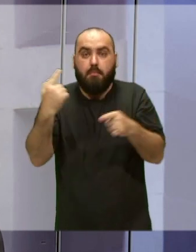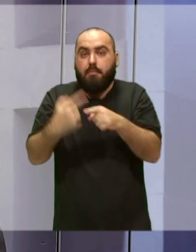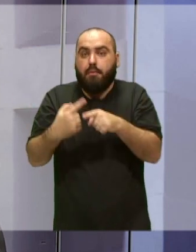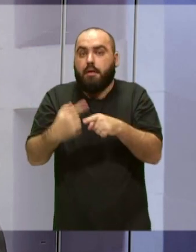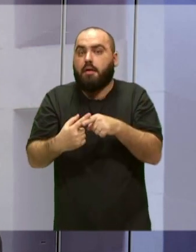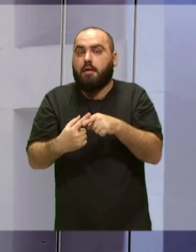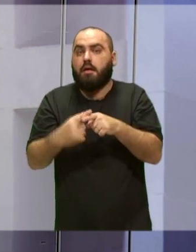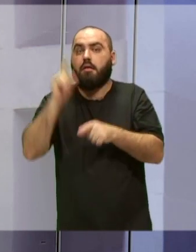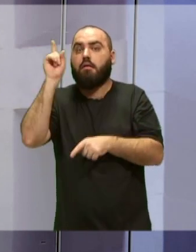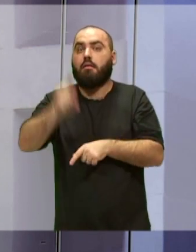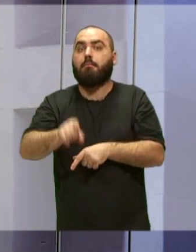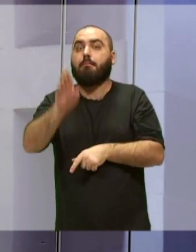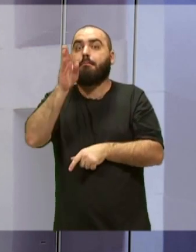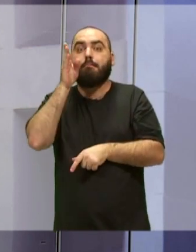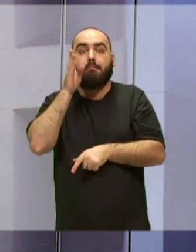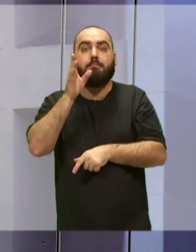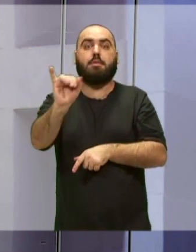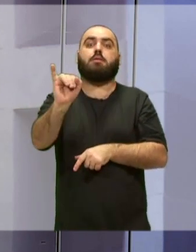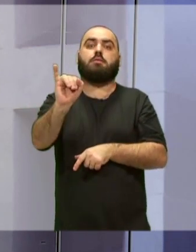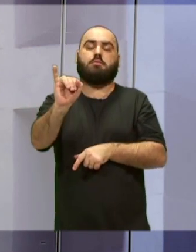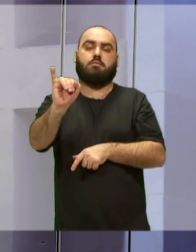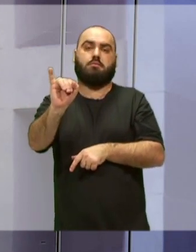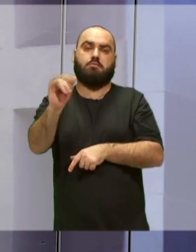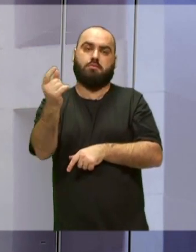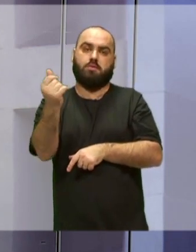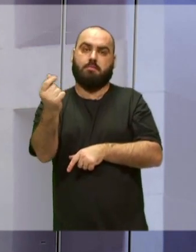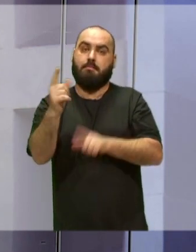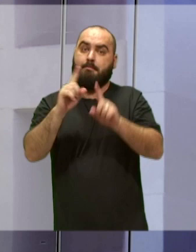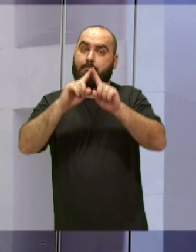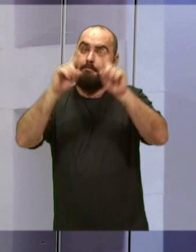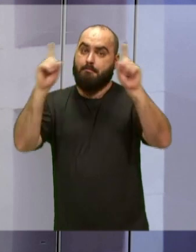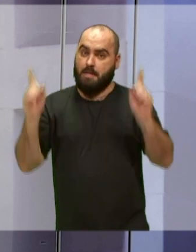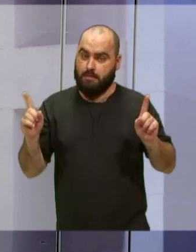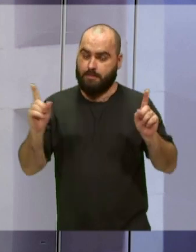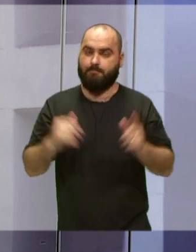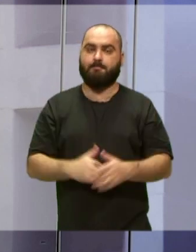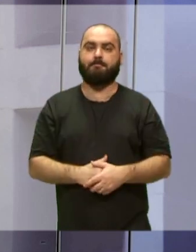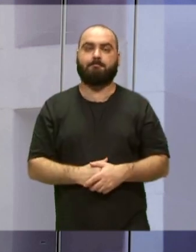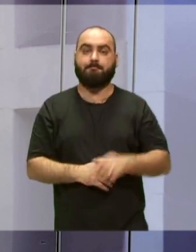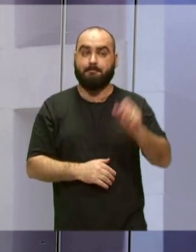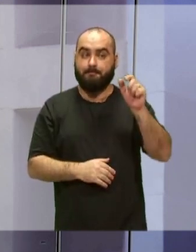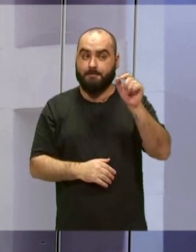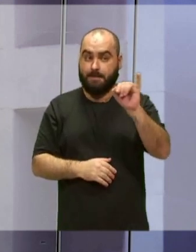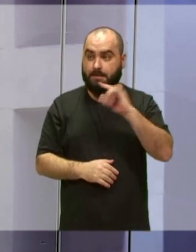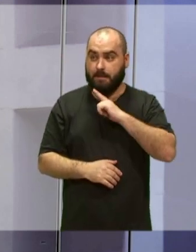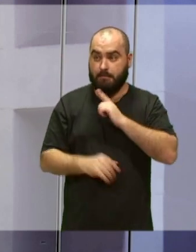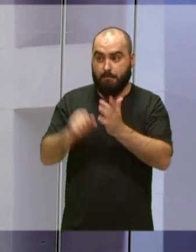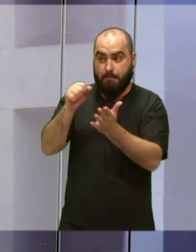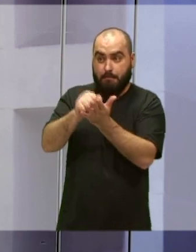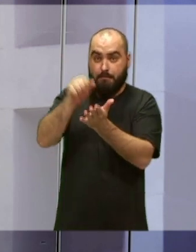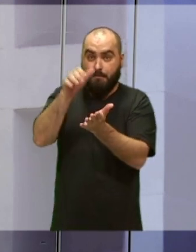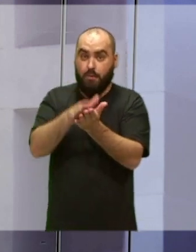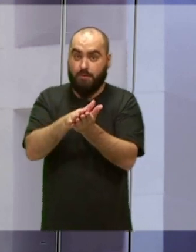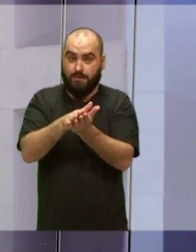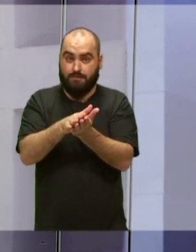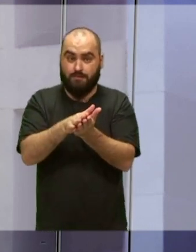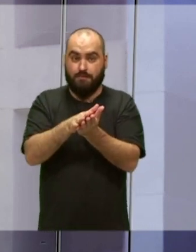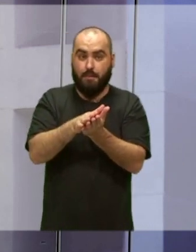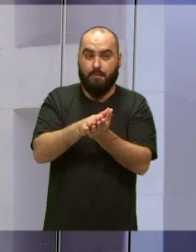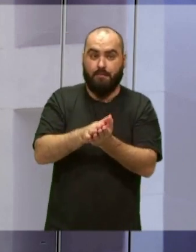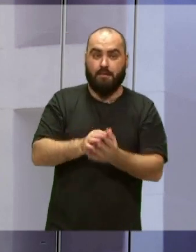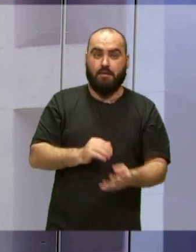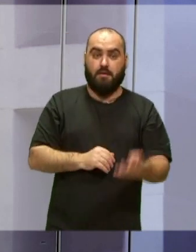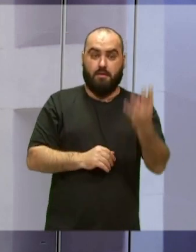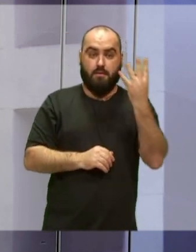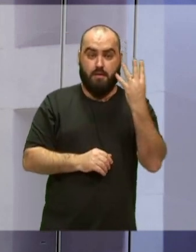de bilhões só que quando nós temos multas por exemplo de 4 a